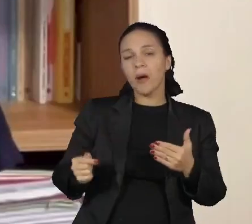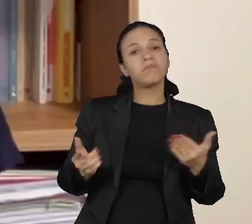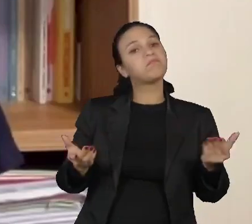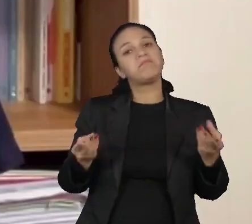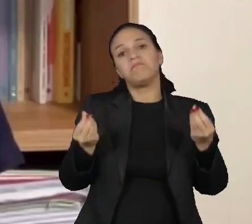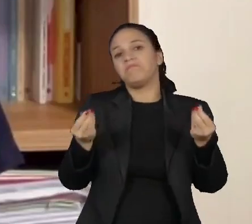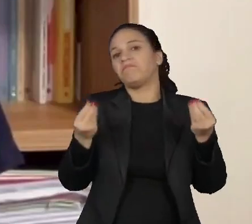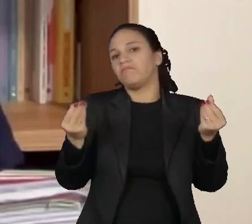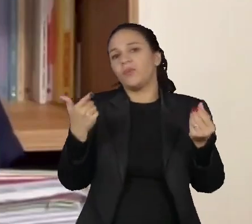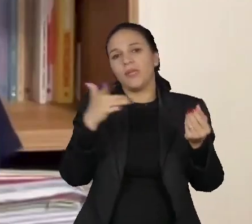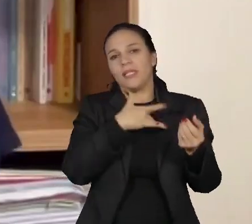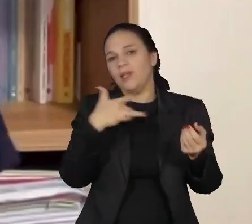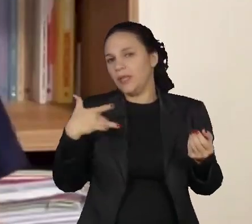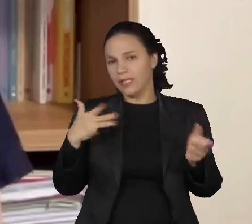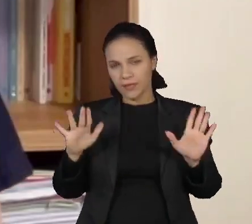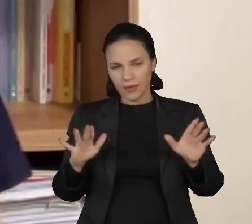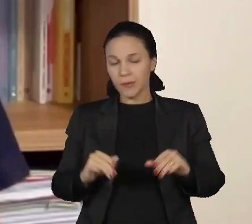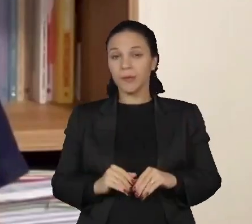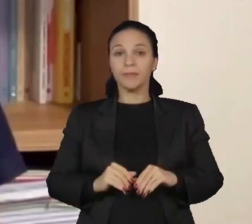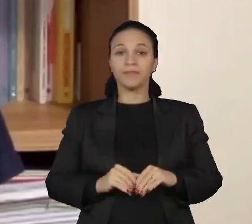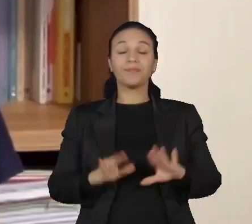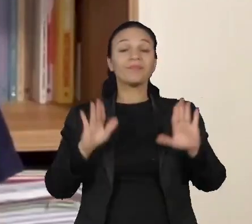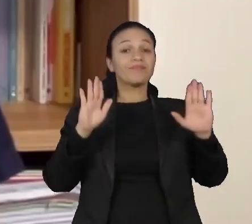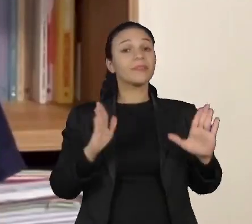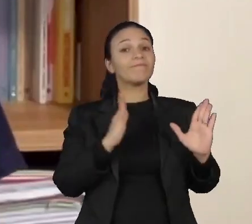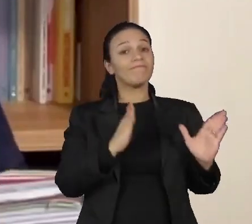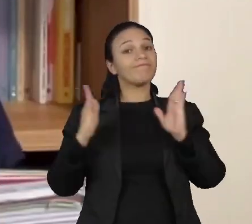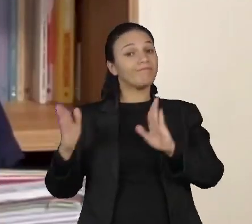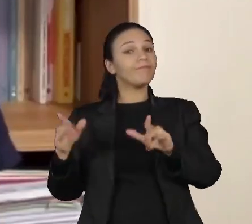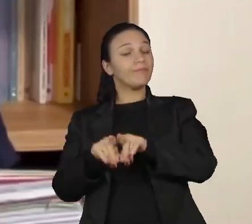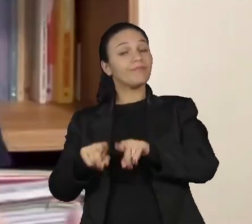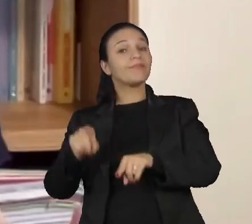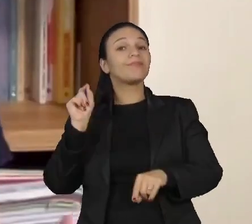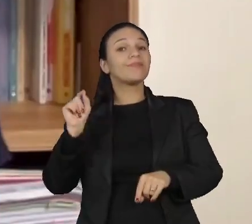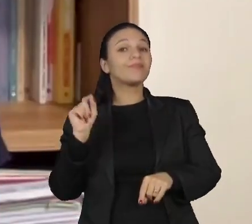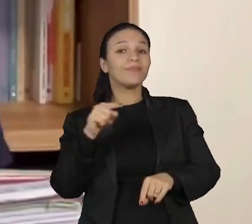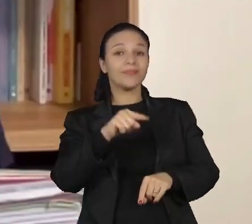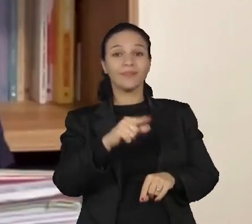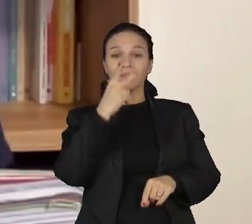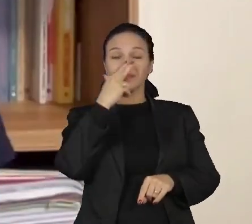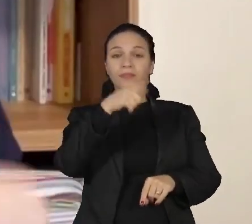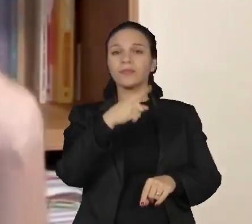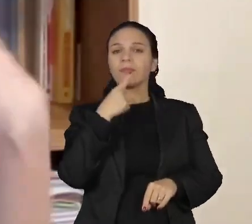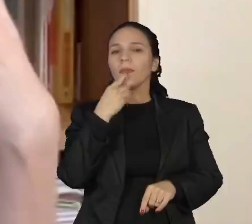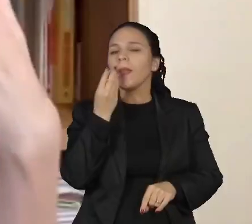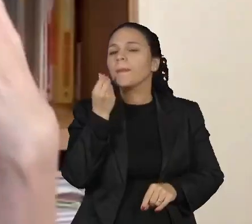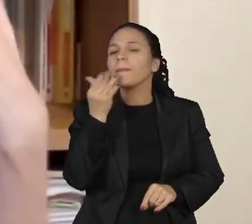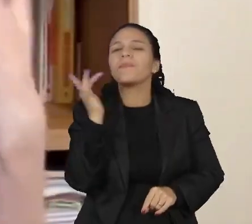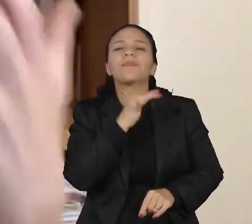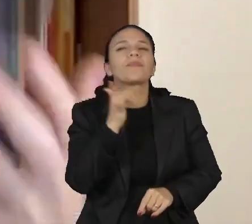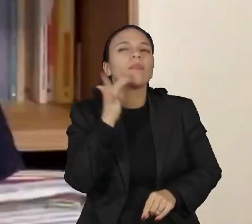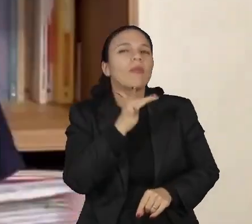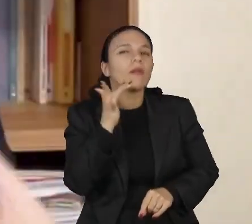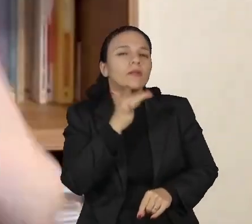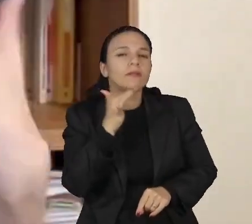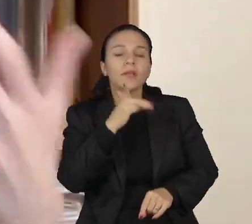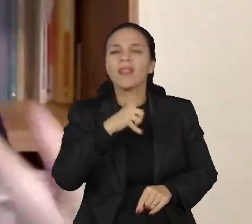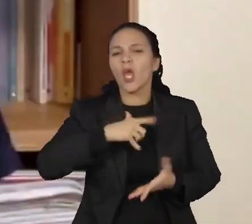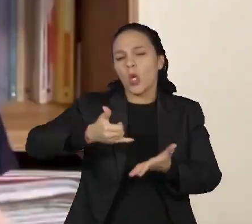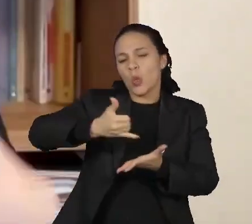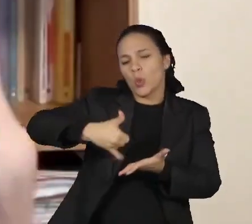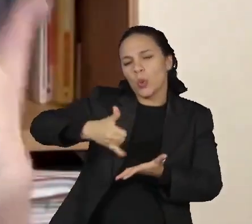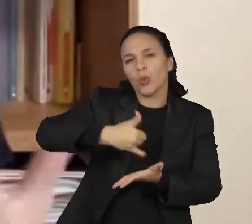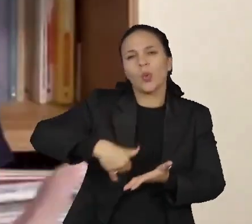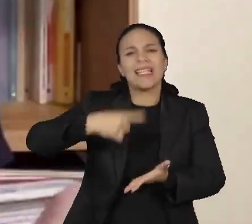alimentação adequada e saudável. Ao mesmo tempo, são alimentos que a gente chama de hiperpalatáveis. Tem uma quantidade de gordura,